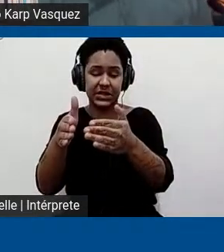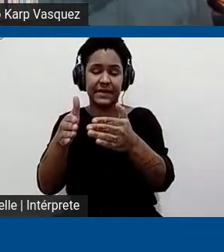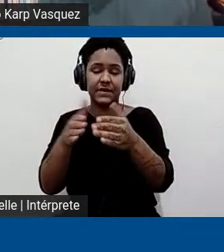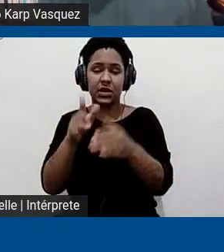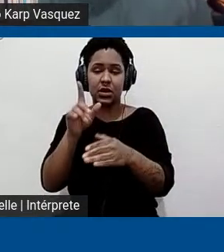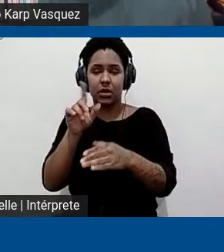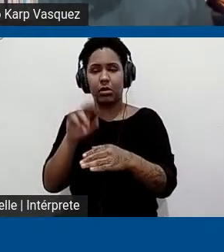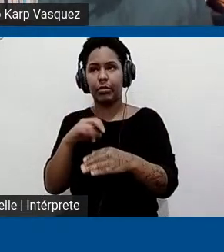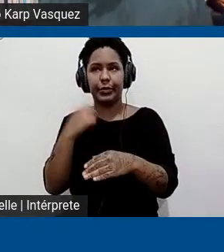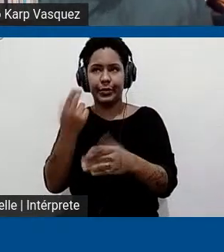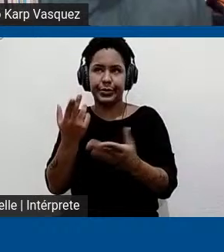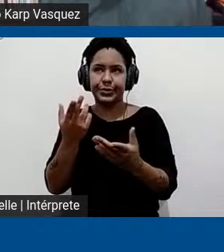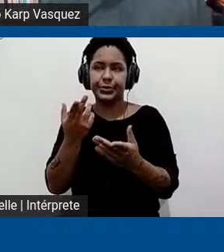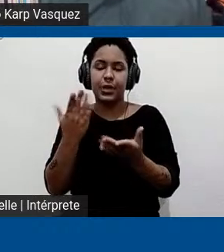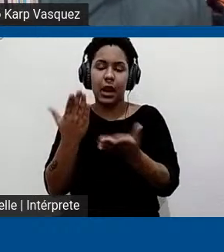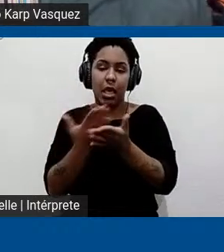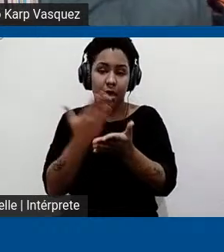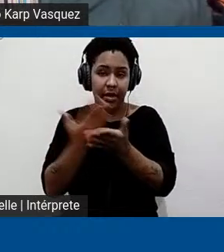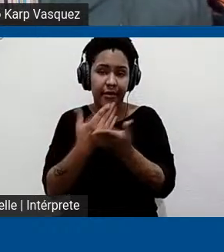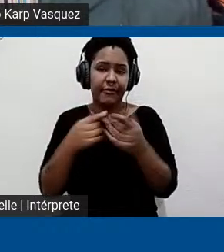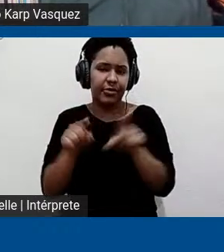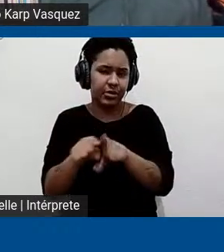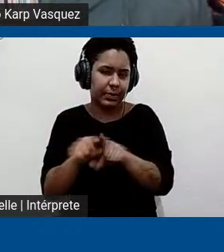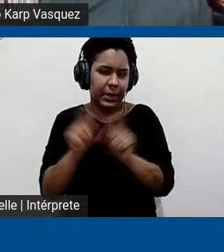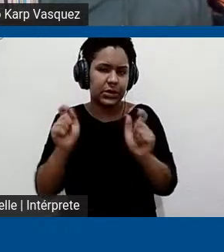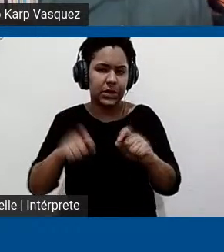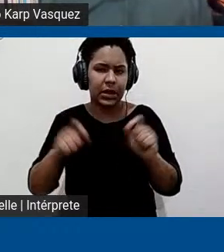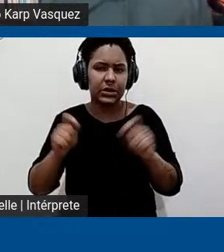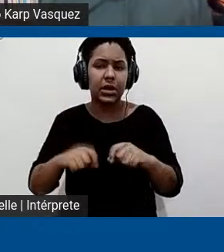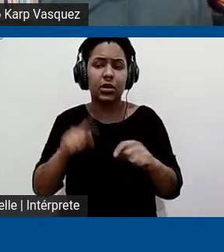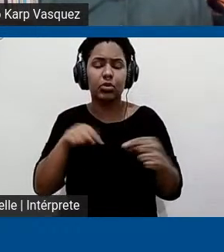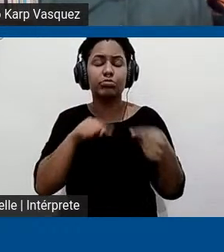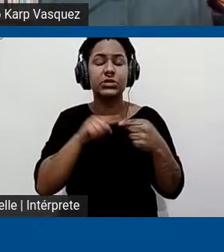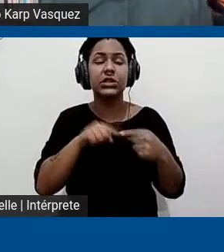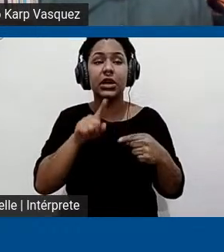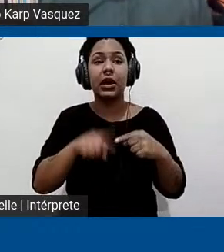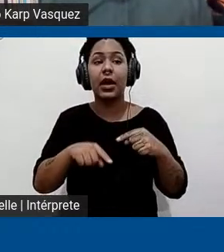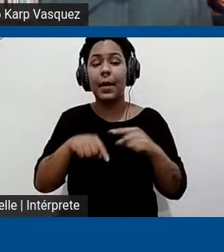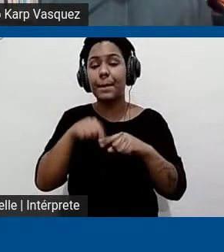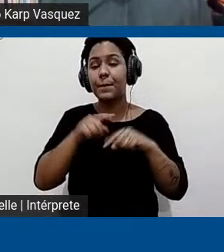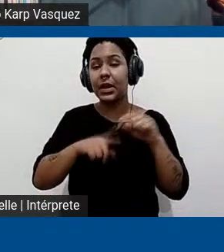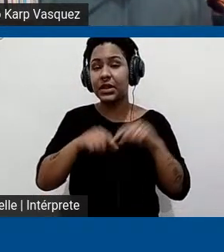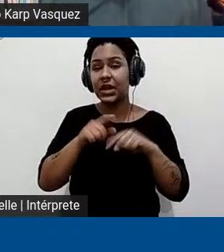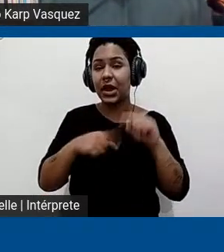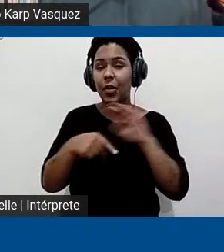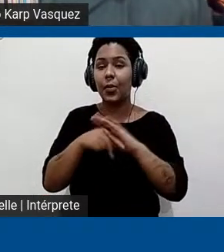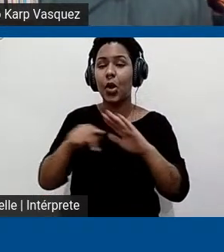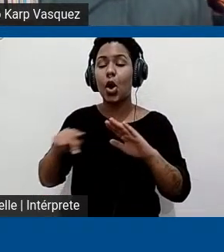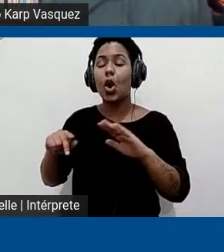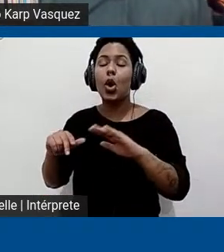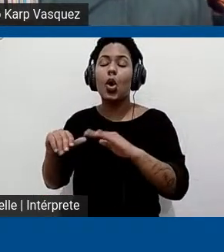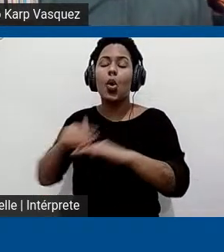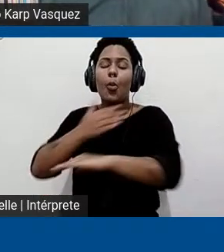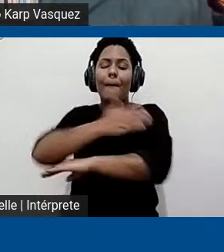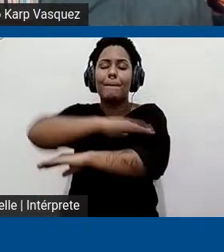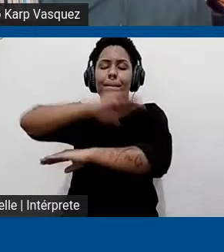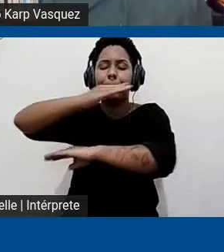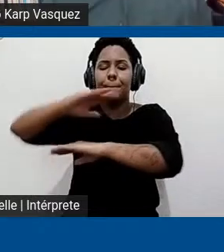ou mesmo um livro e tudo, é o material do desmonte do Morro do Castelo,